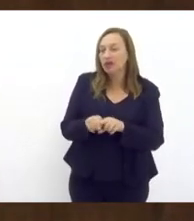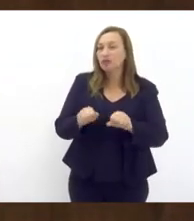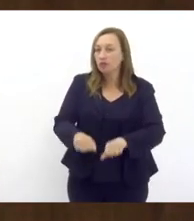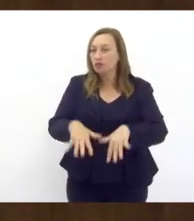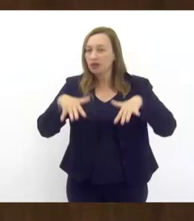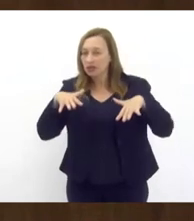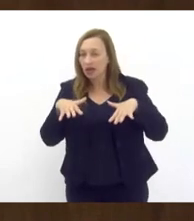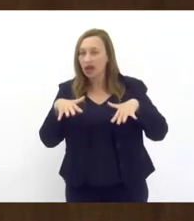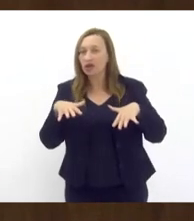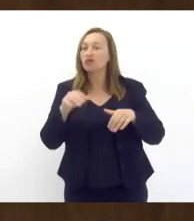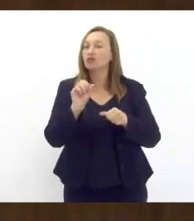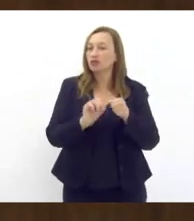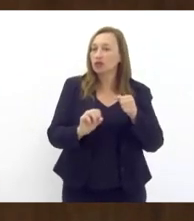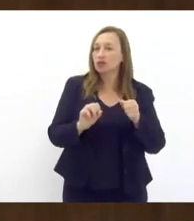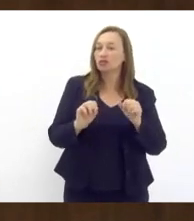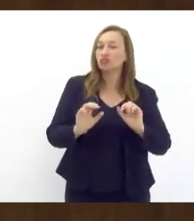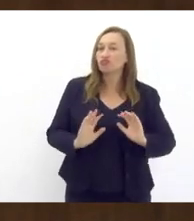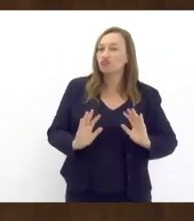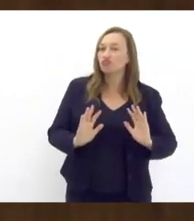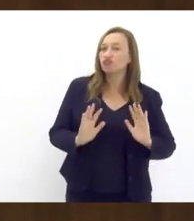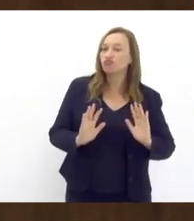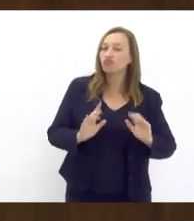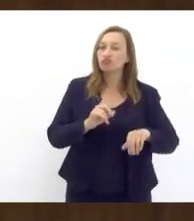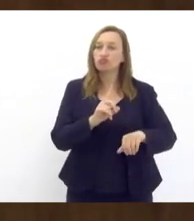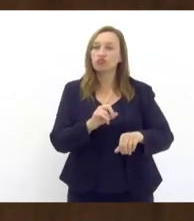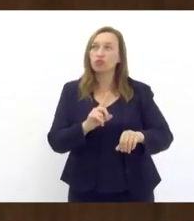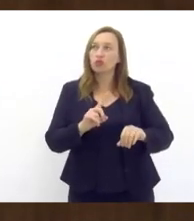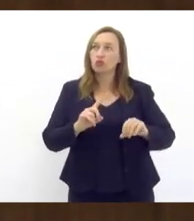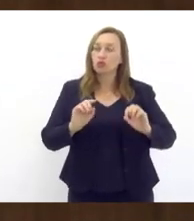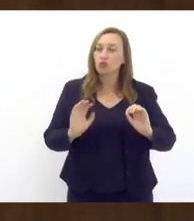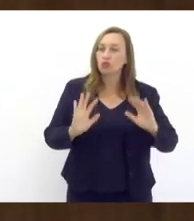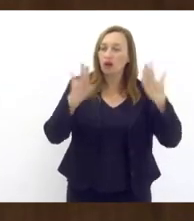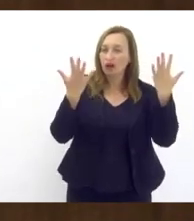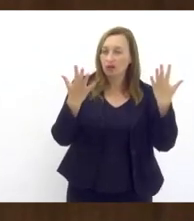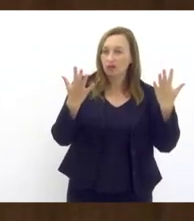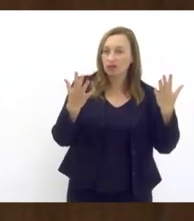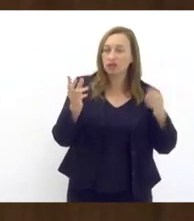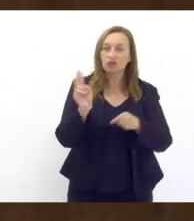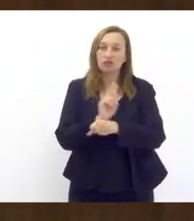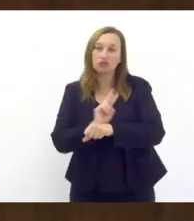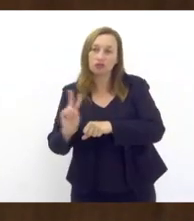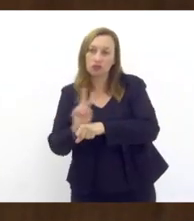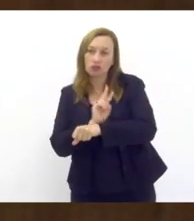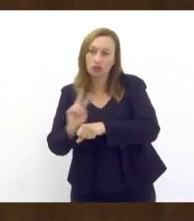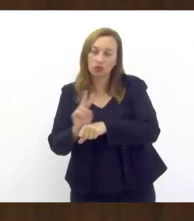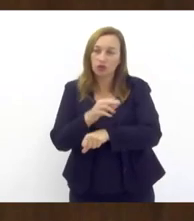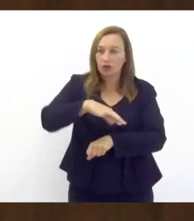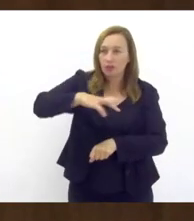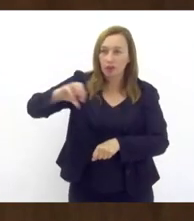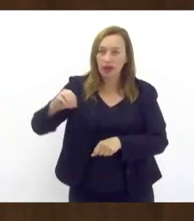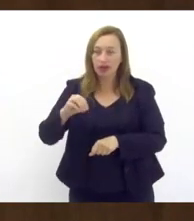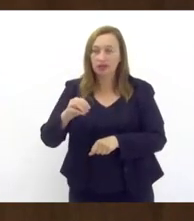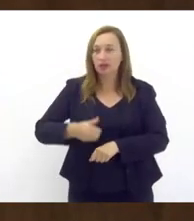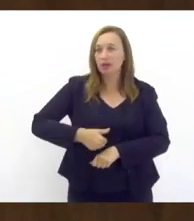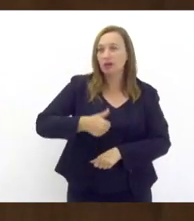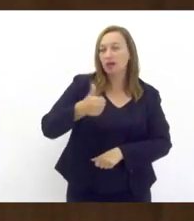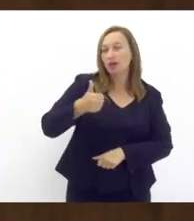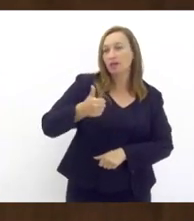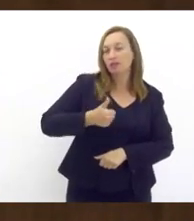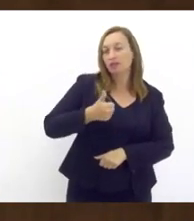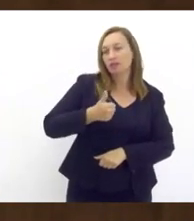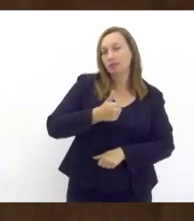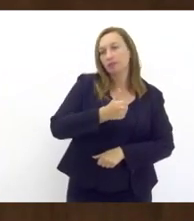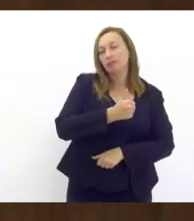plenário, um evento que marcou o Março Violeta, com a presença da primeira-dama Annaline Castro,